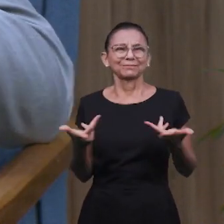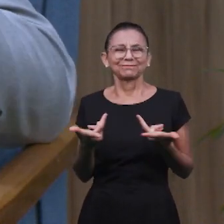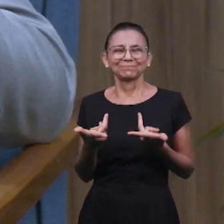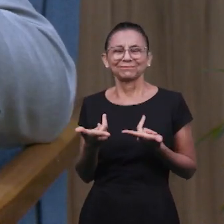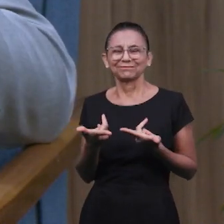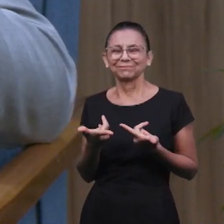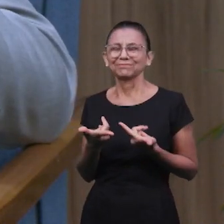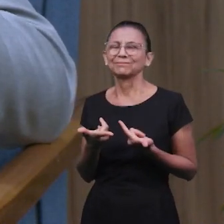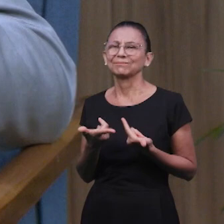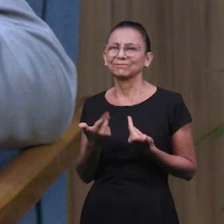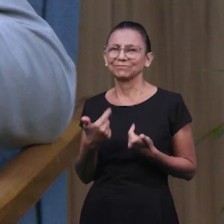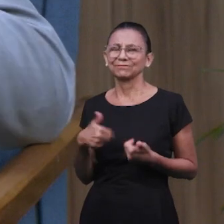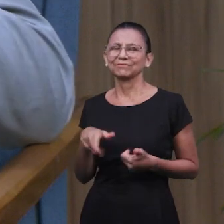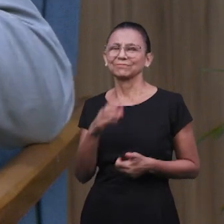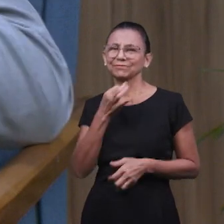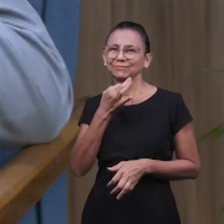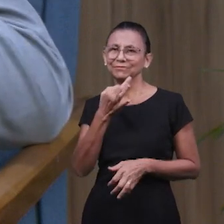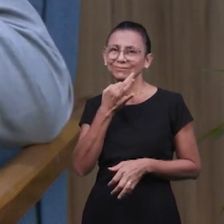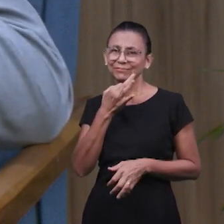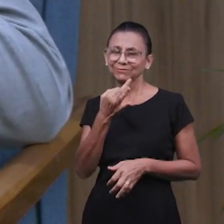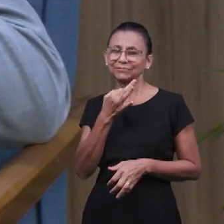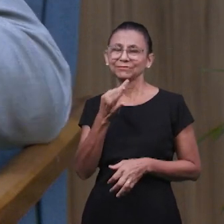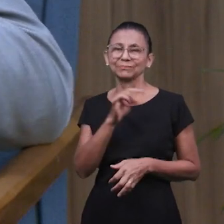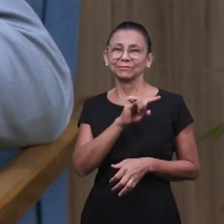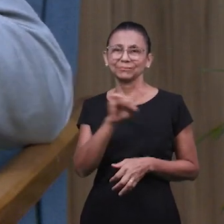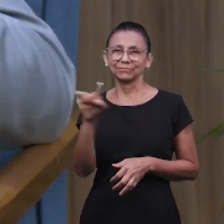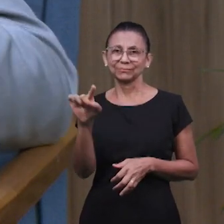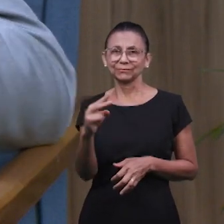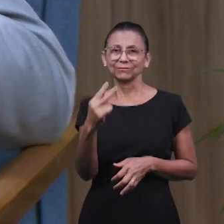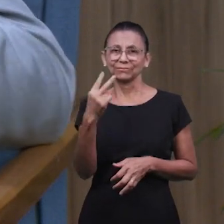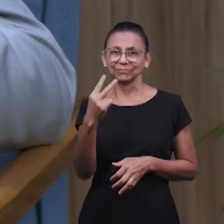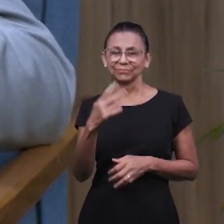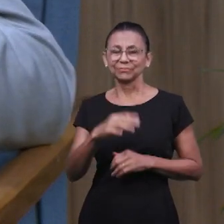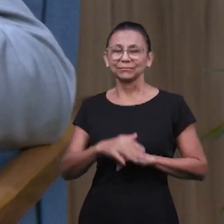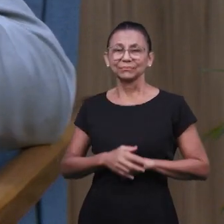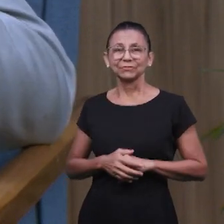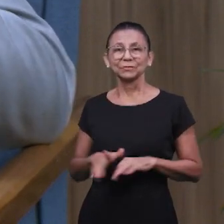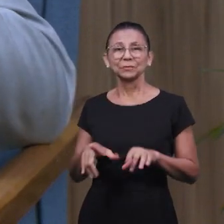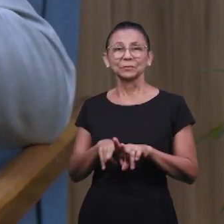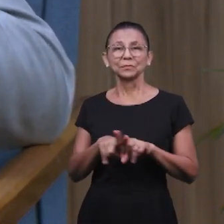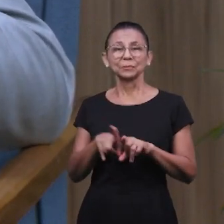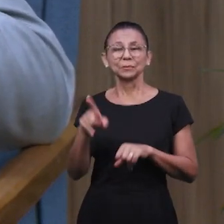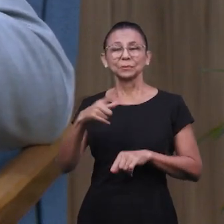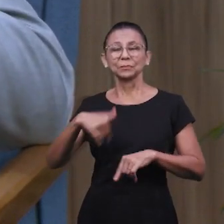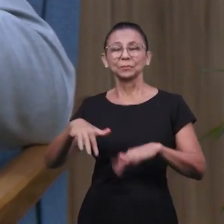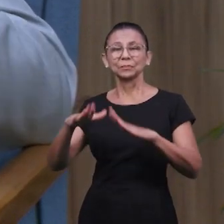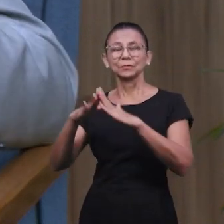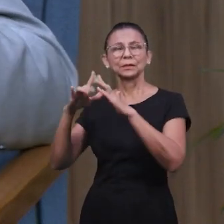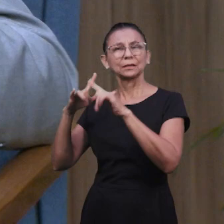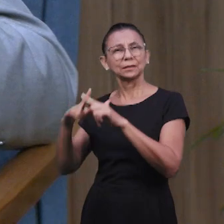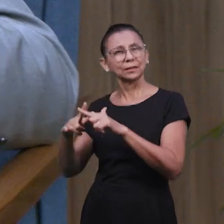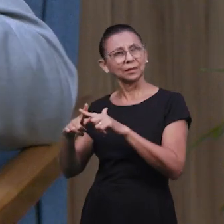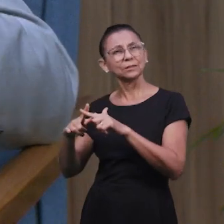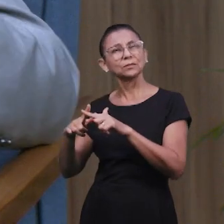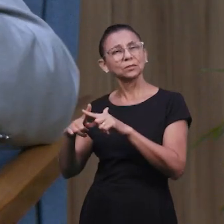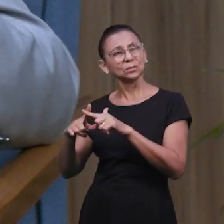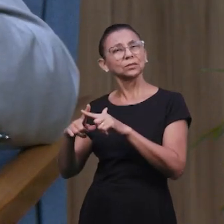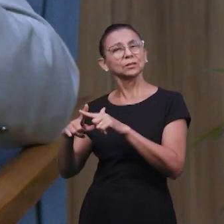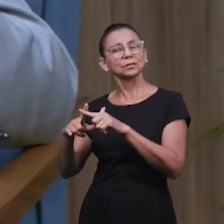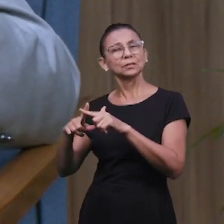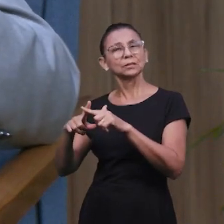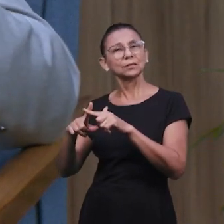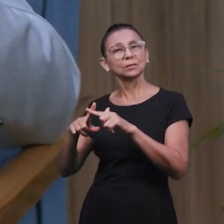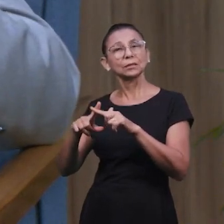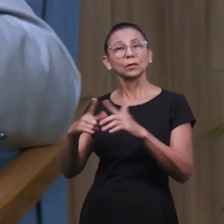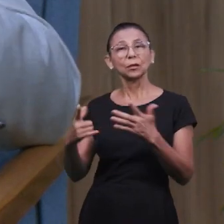uma experiência maravilhosa, tanto para aqueles que estamos aqui no quadro a cada semana, como também para toda a igreja, todos